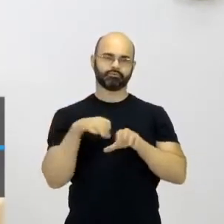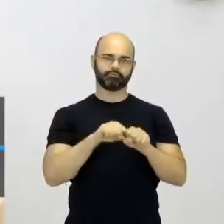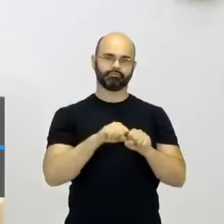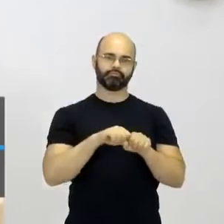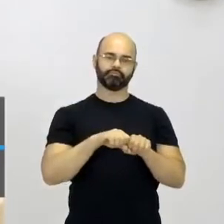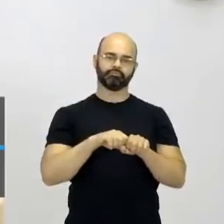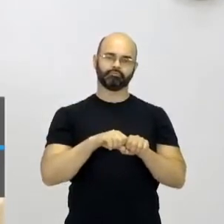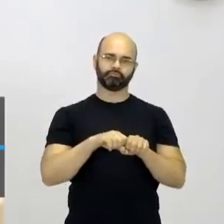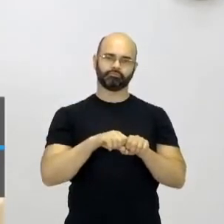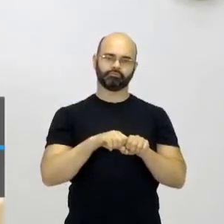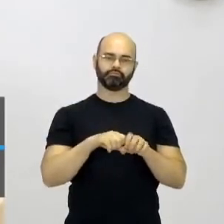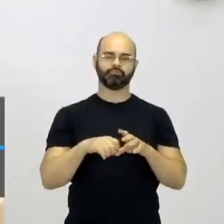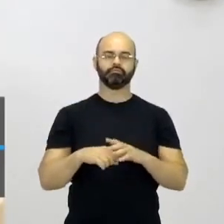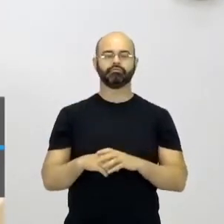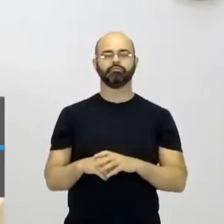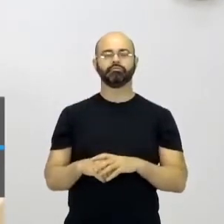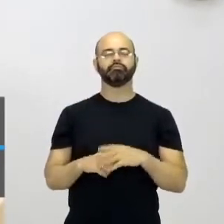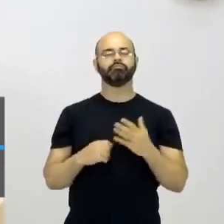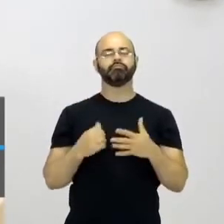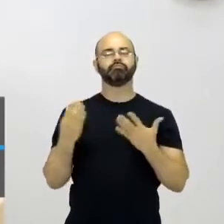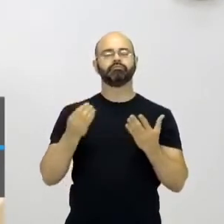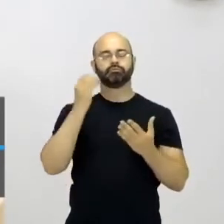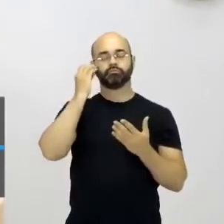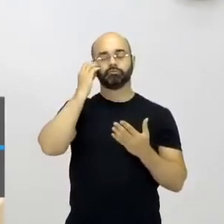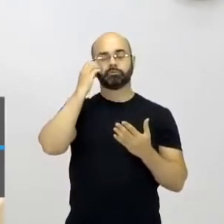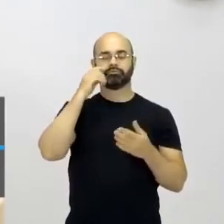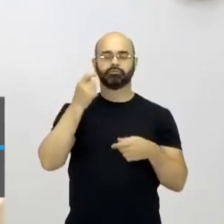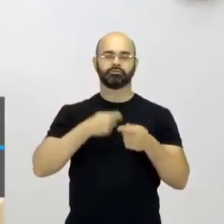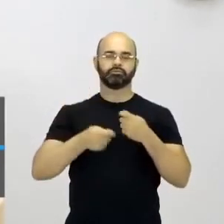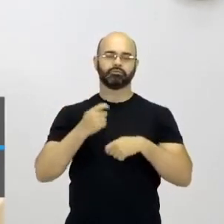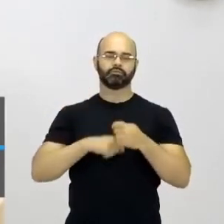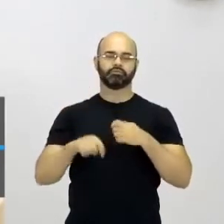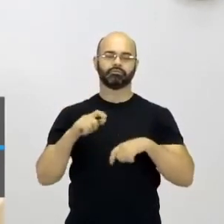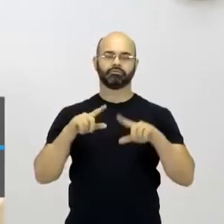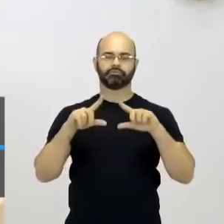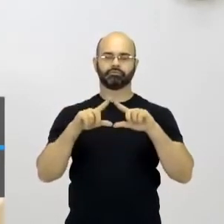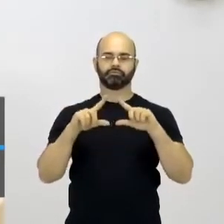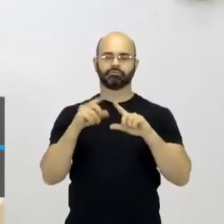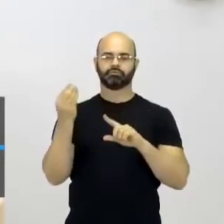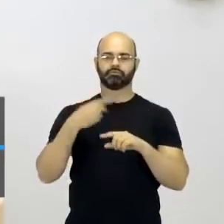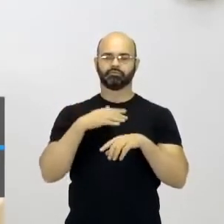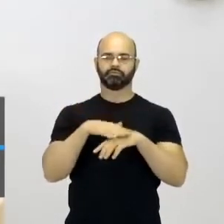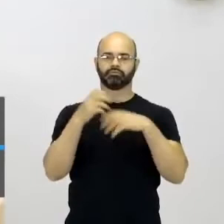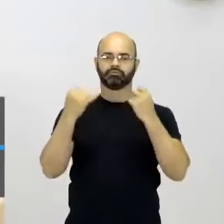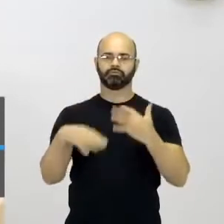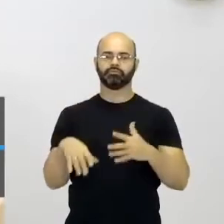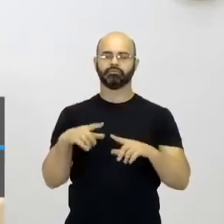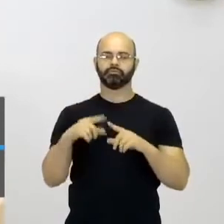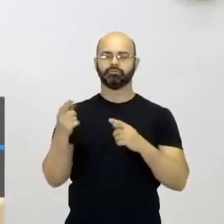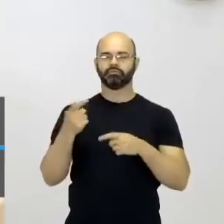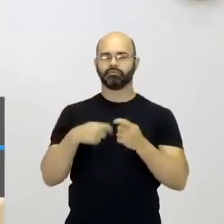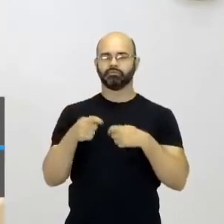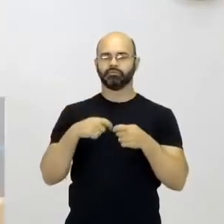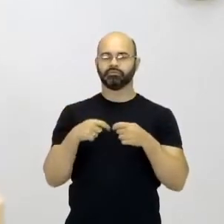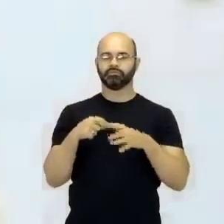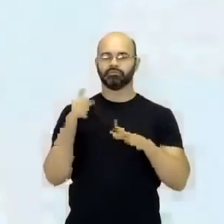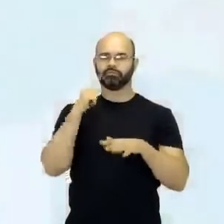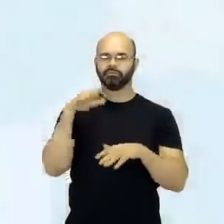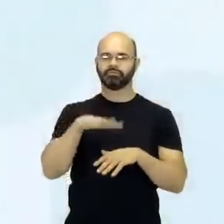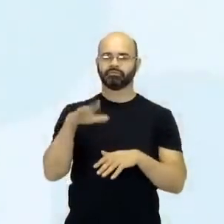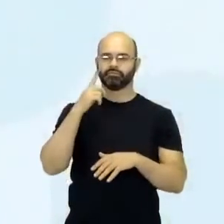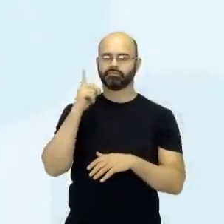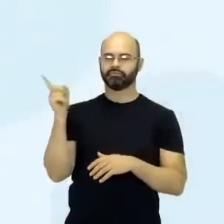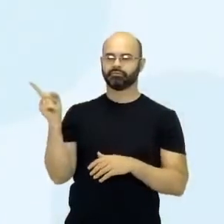então, sobre o comércio triangular, que nós estamos nesse sistema de mercantilismo. Dá uma olhadinha na